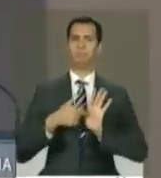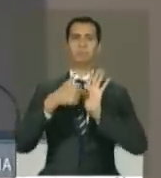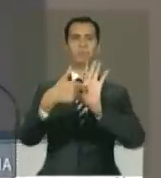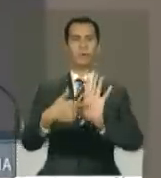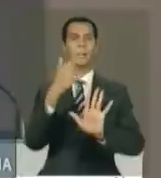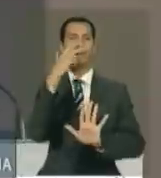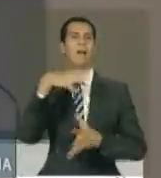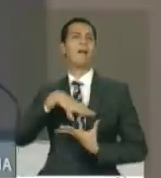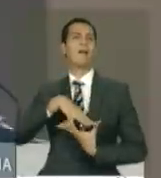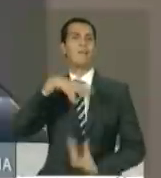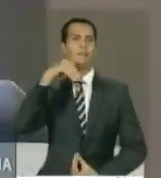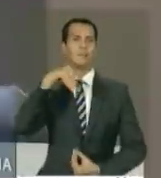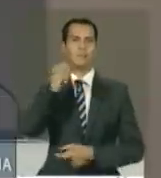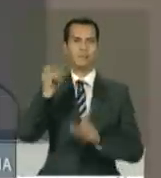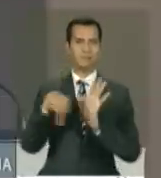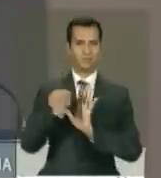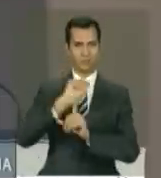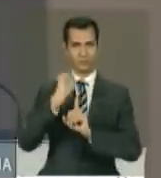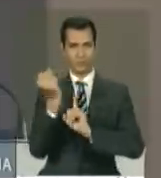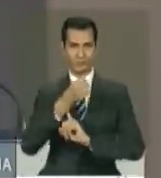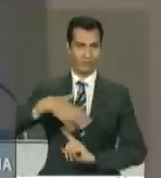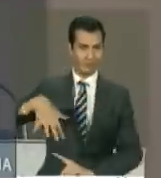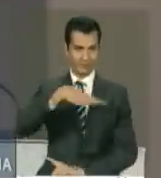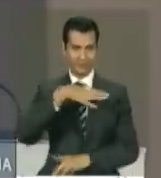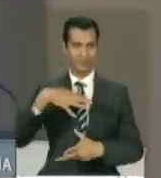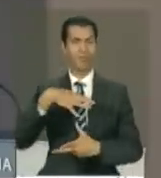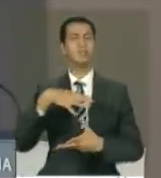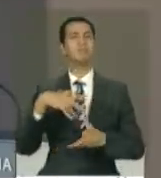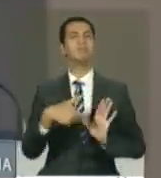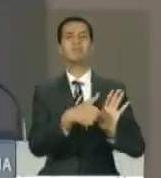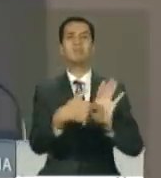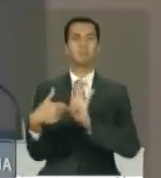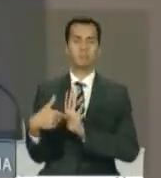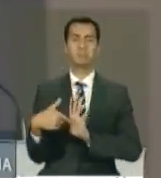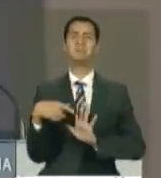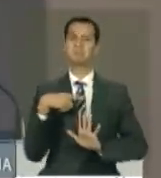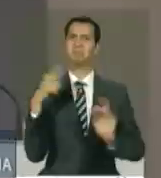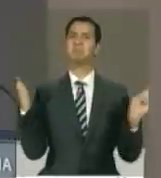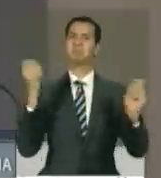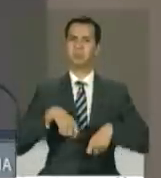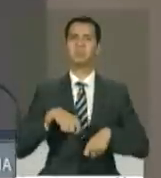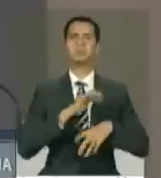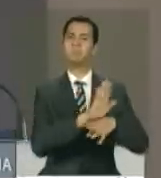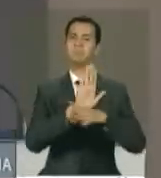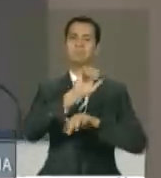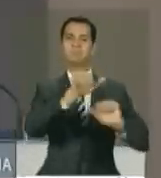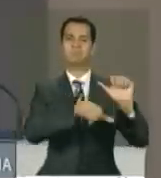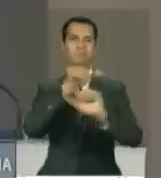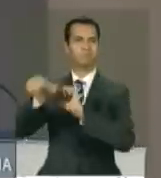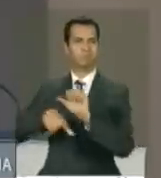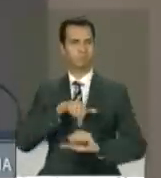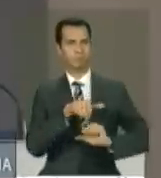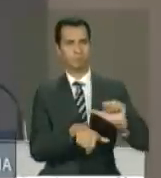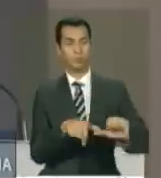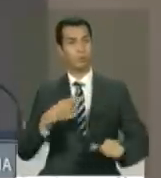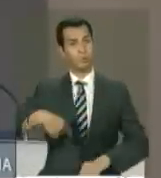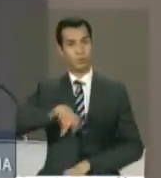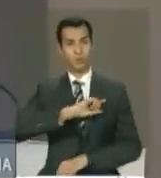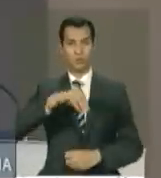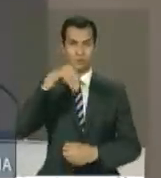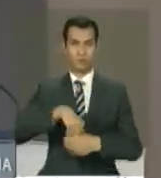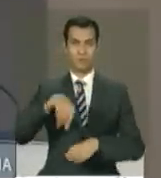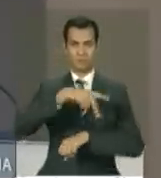é também importante agente de transformação. No Brasil, o nosso